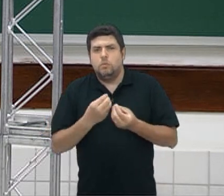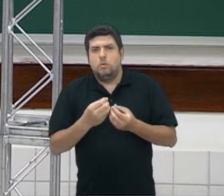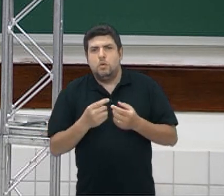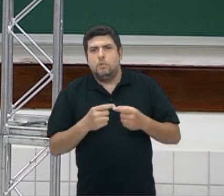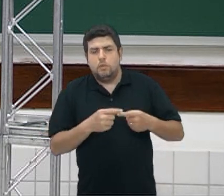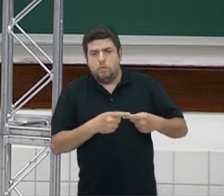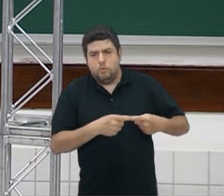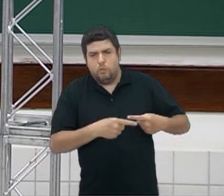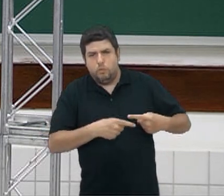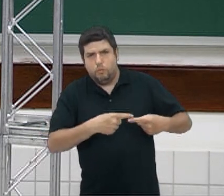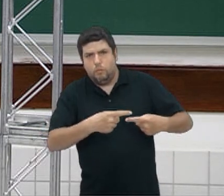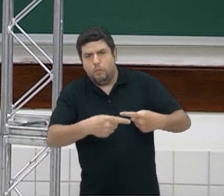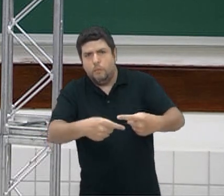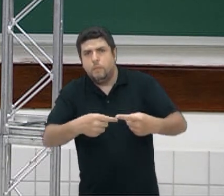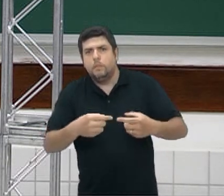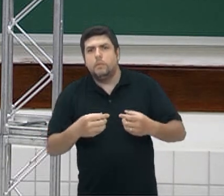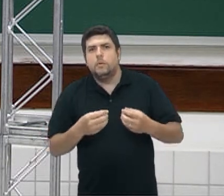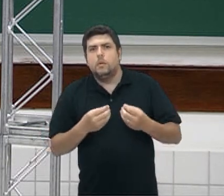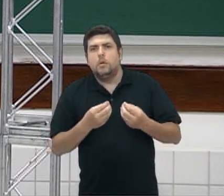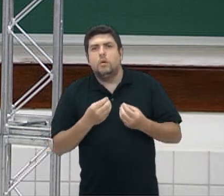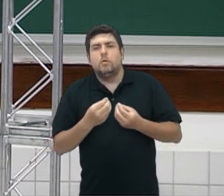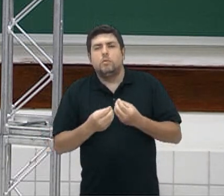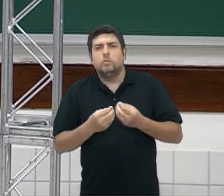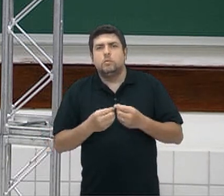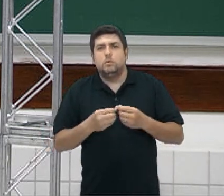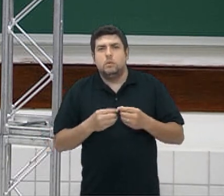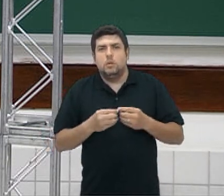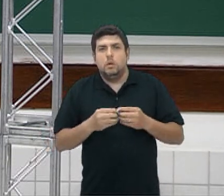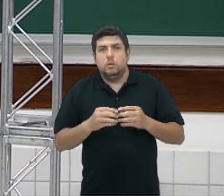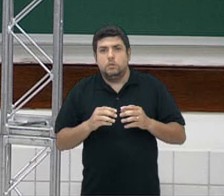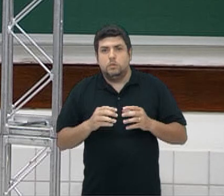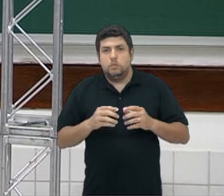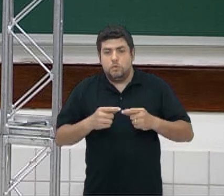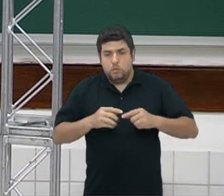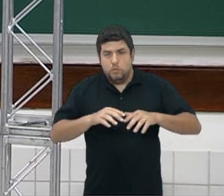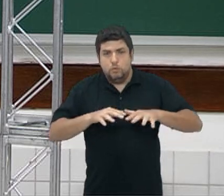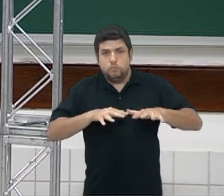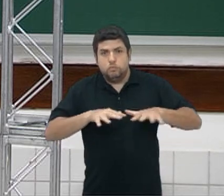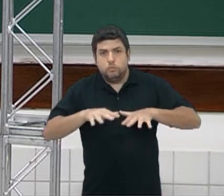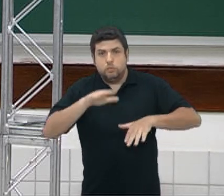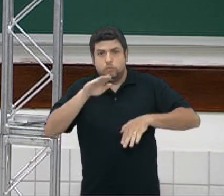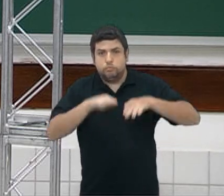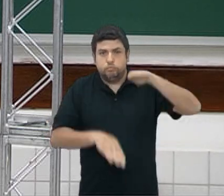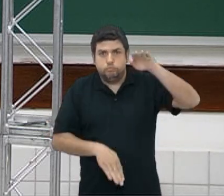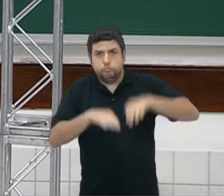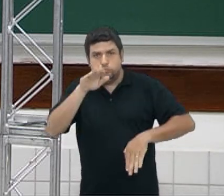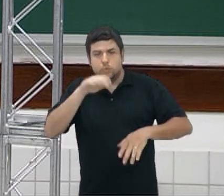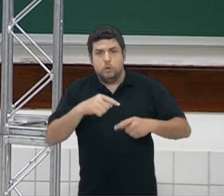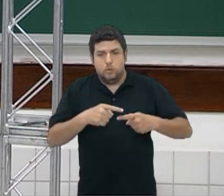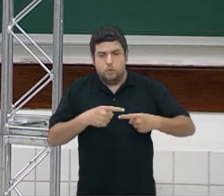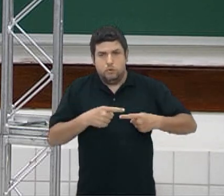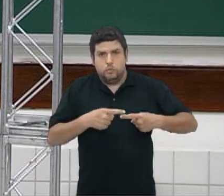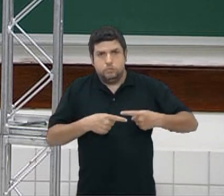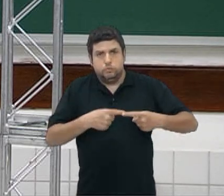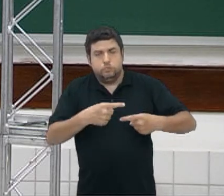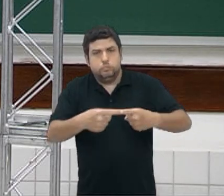que, para que eu consiga mudar a quantidade de movimento, é necessário que